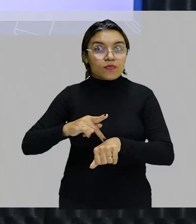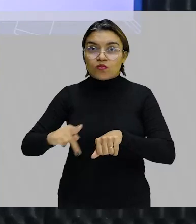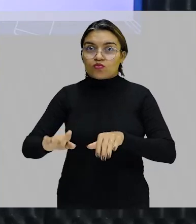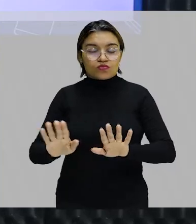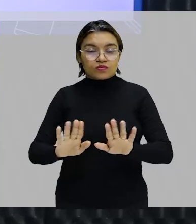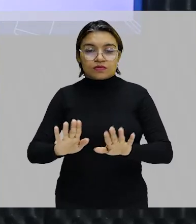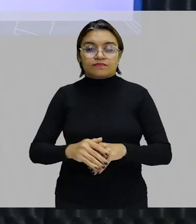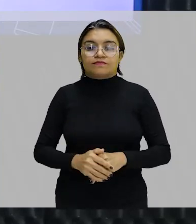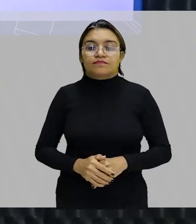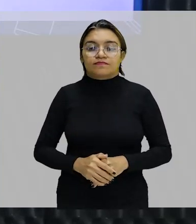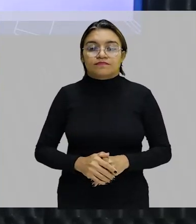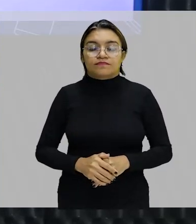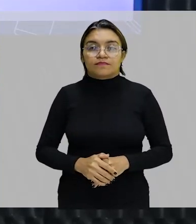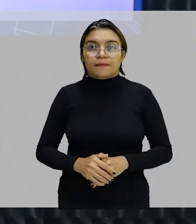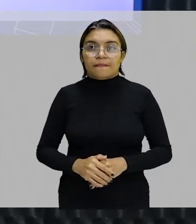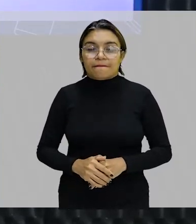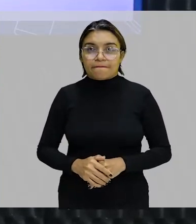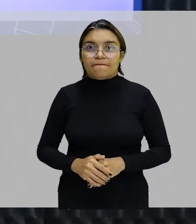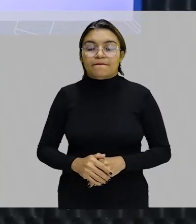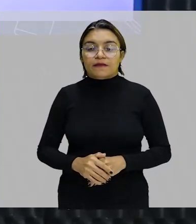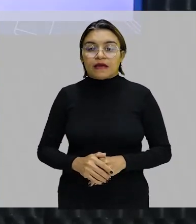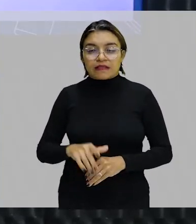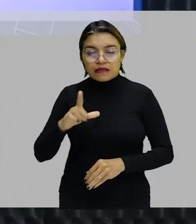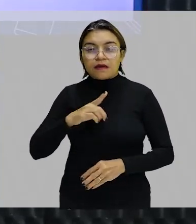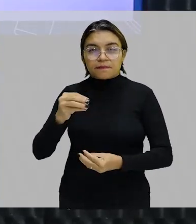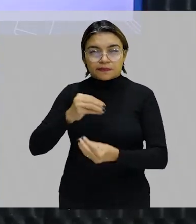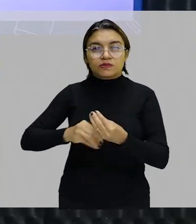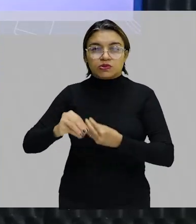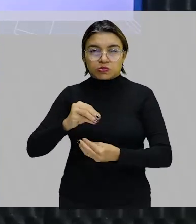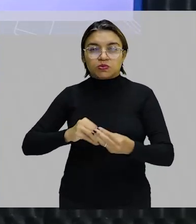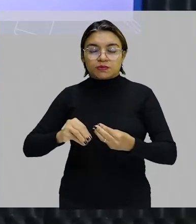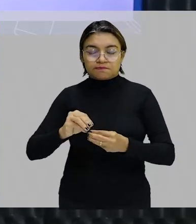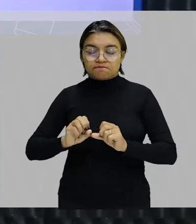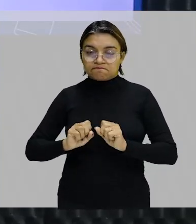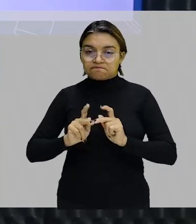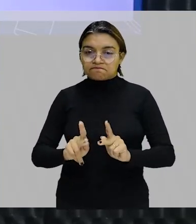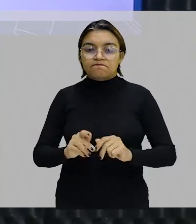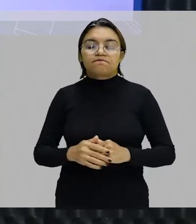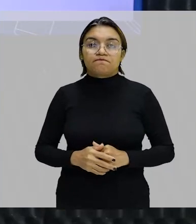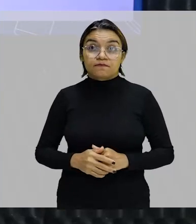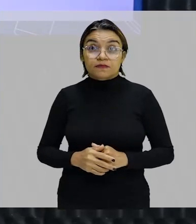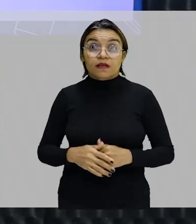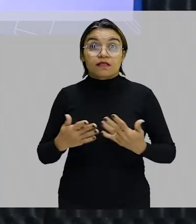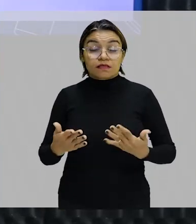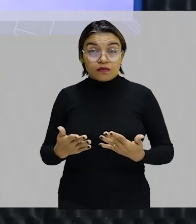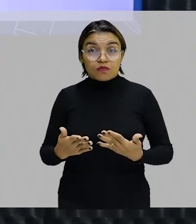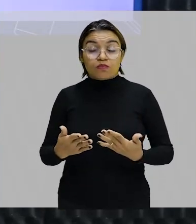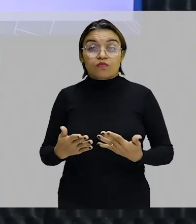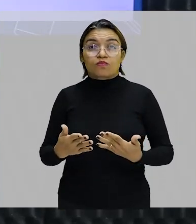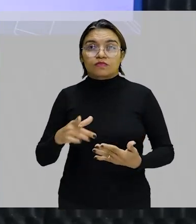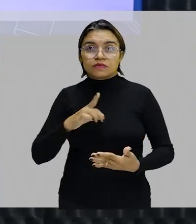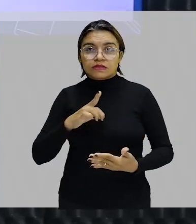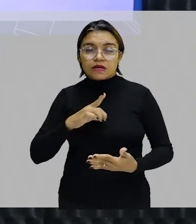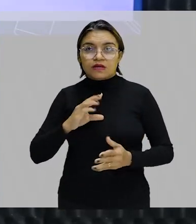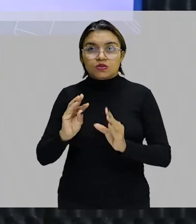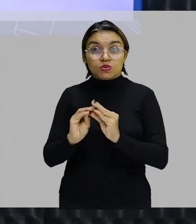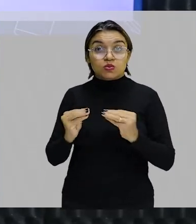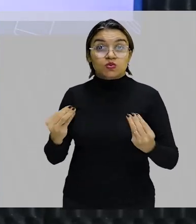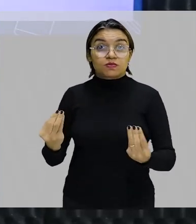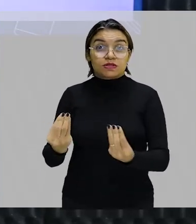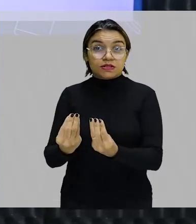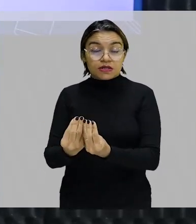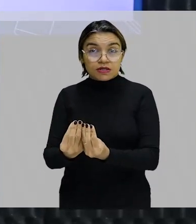aquele componente que estamos buscando, que estamos desejando, certo? Então, a presença de impurezas vai